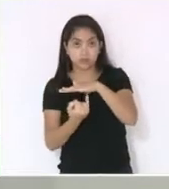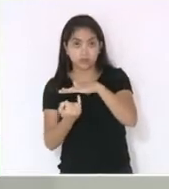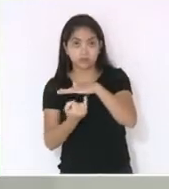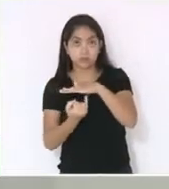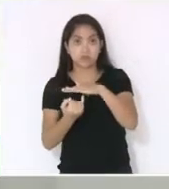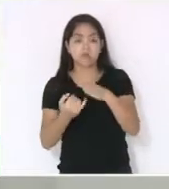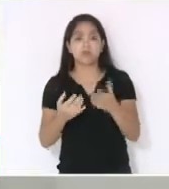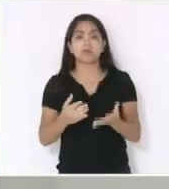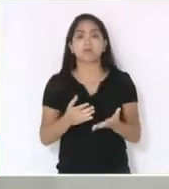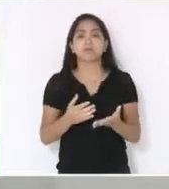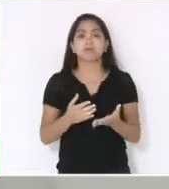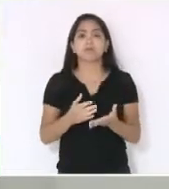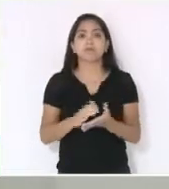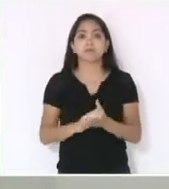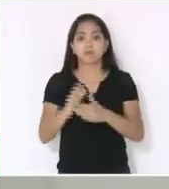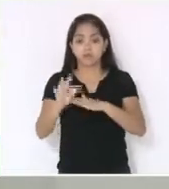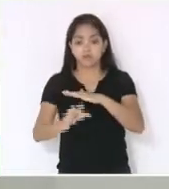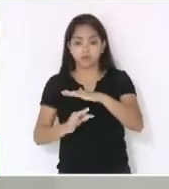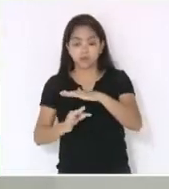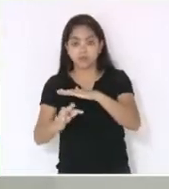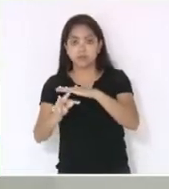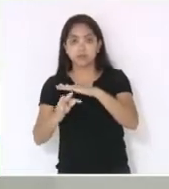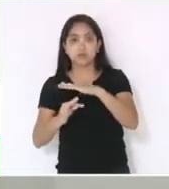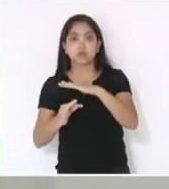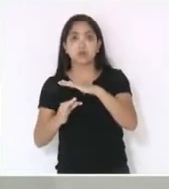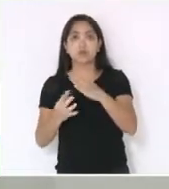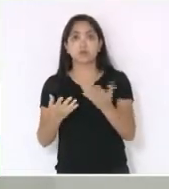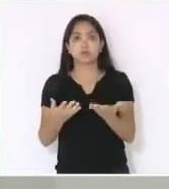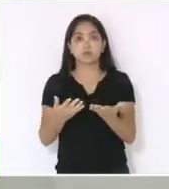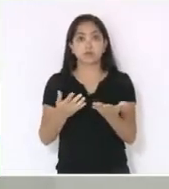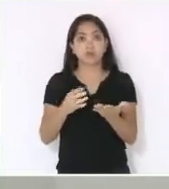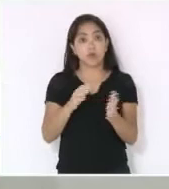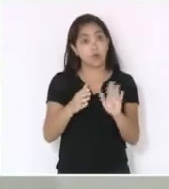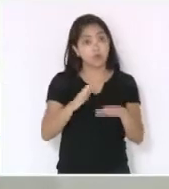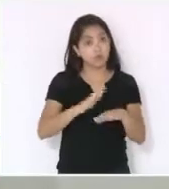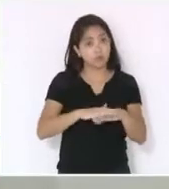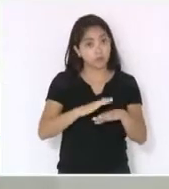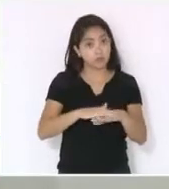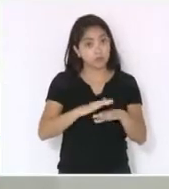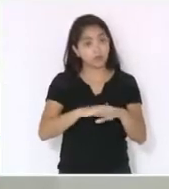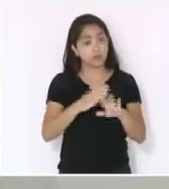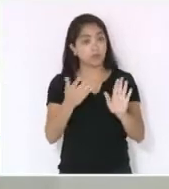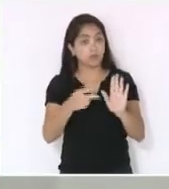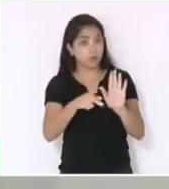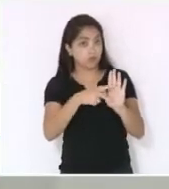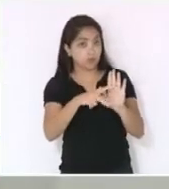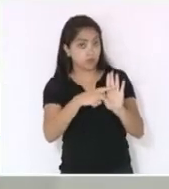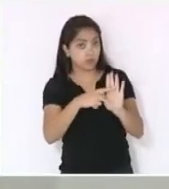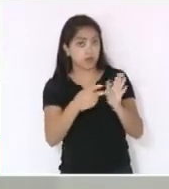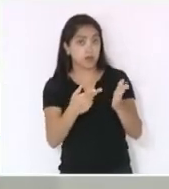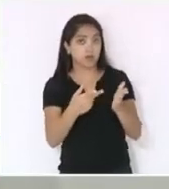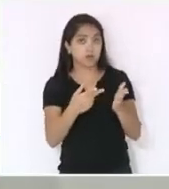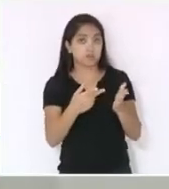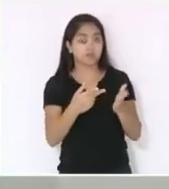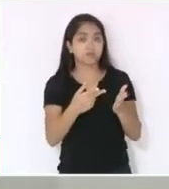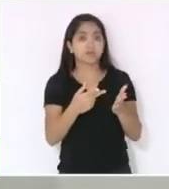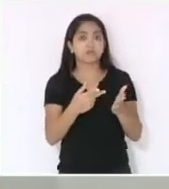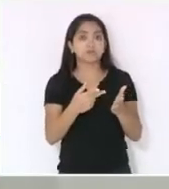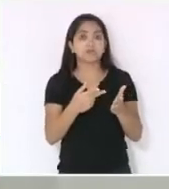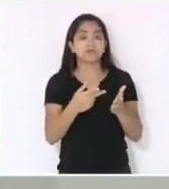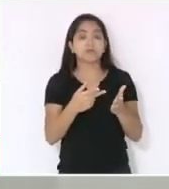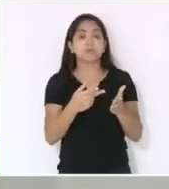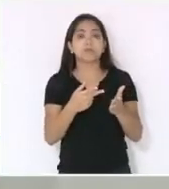fornecedora de insumos ou o próprio comércio para a indústria e os prestadores de serviço, nós